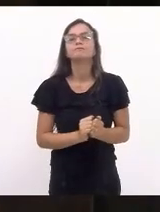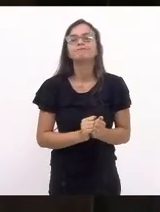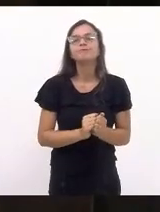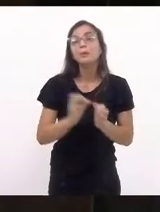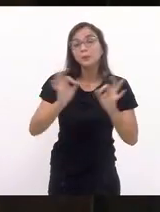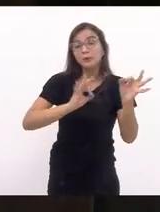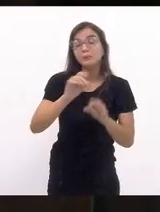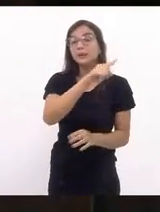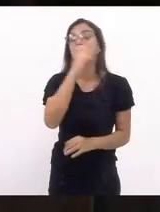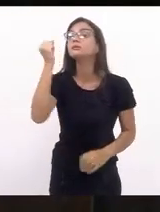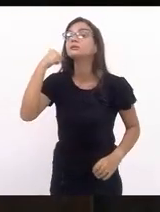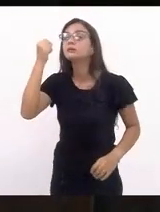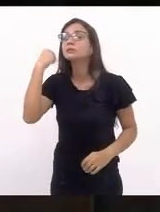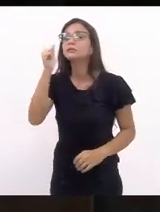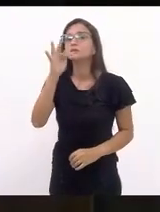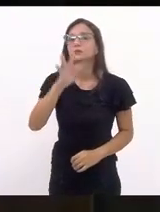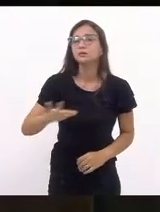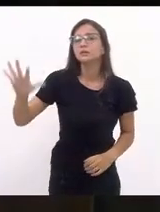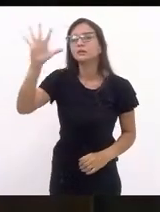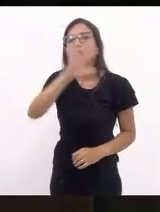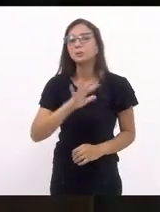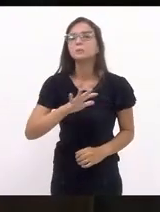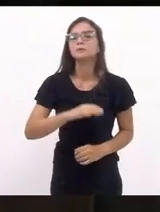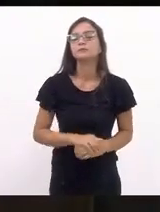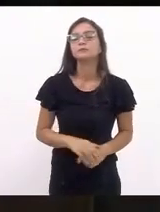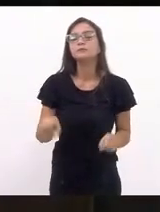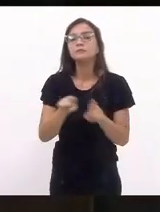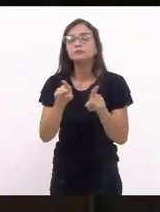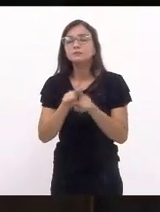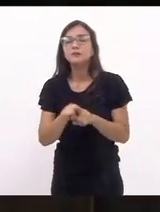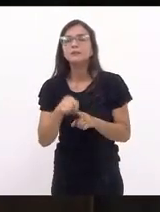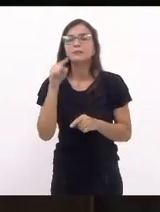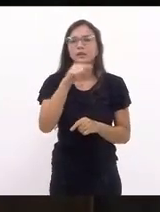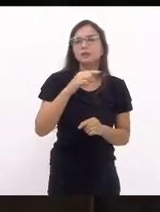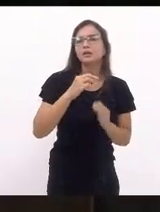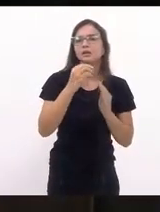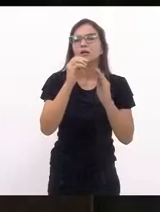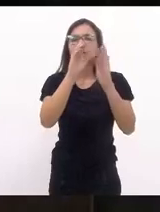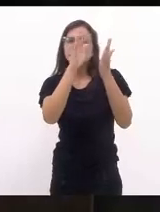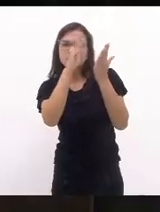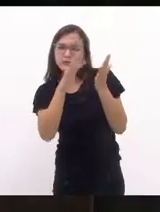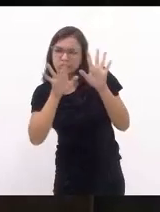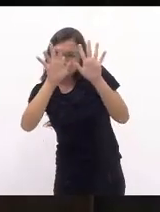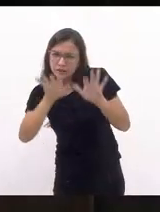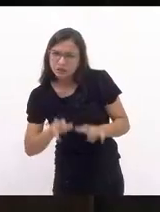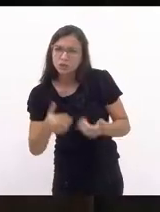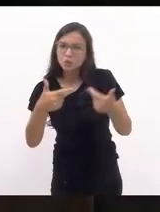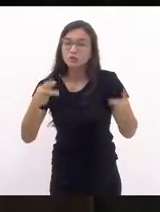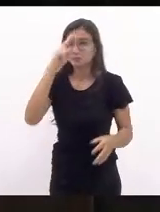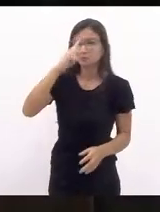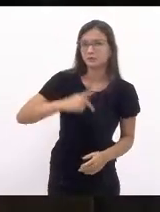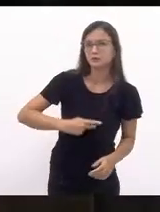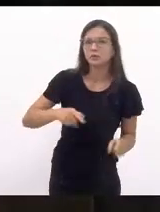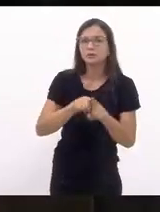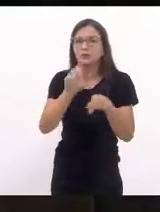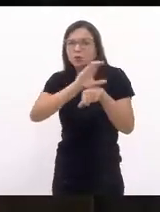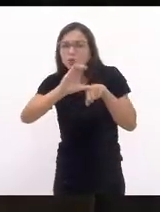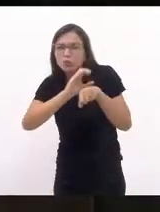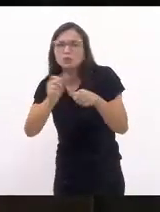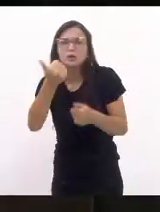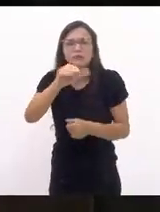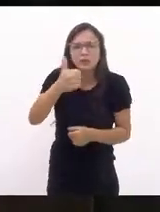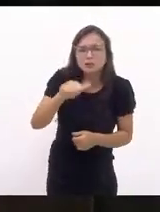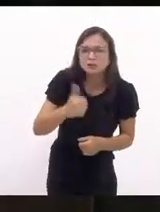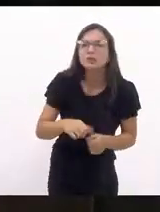o seminário o diretor do Consumidor EA tutela de dados pessoais o curso de avaliação e indicadores para políticas públicas e o